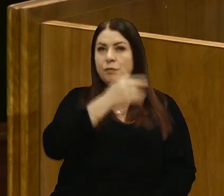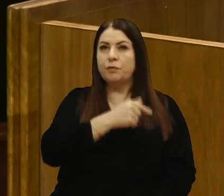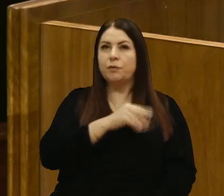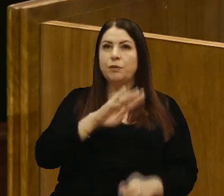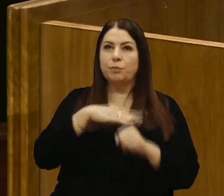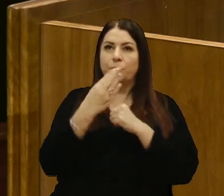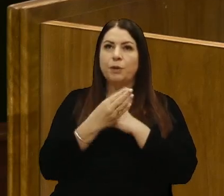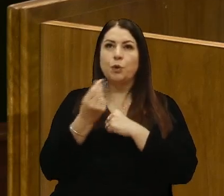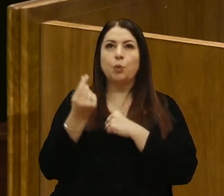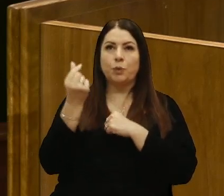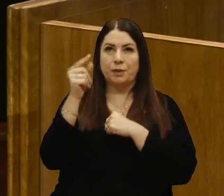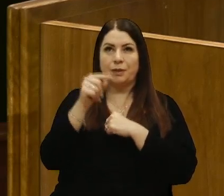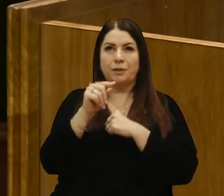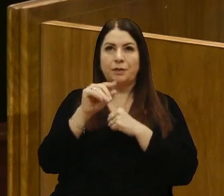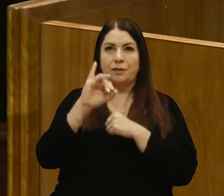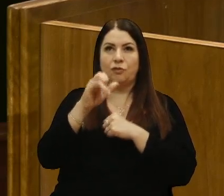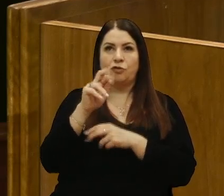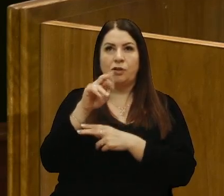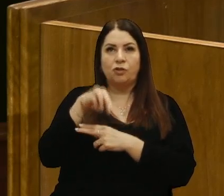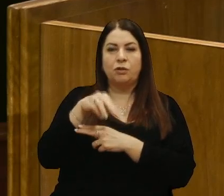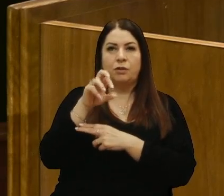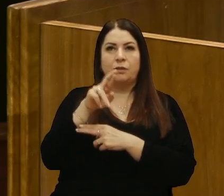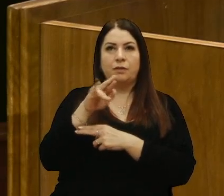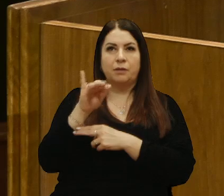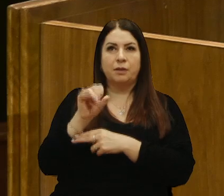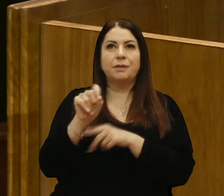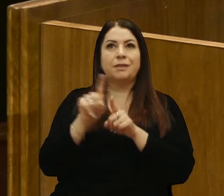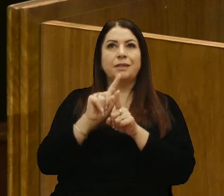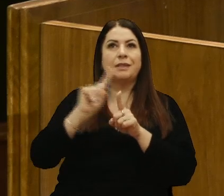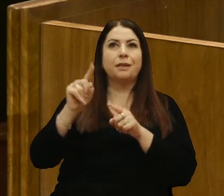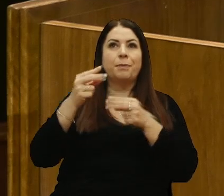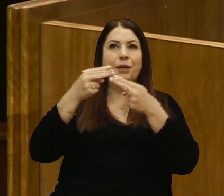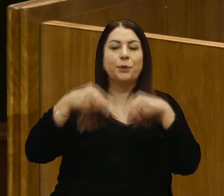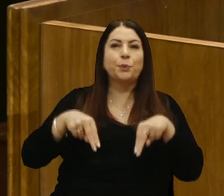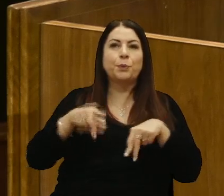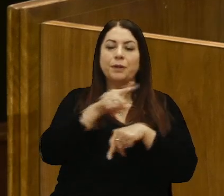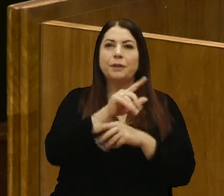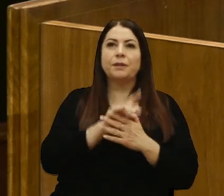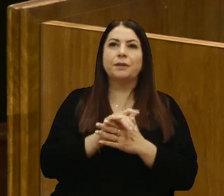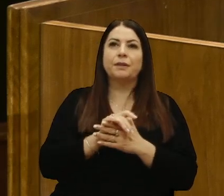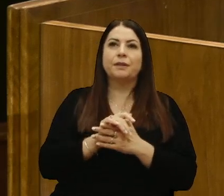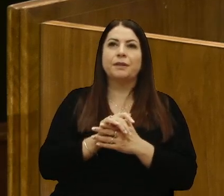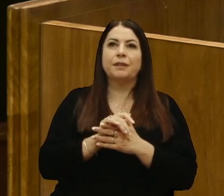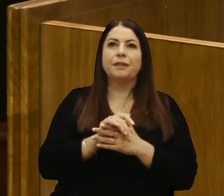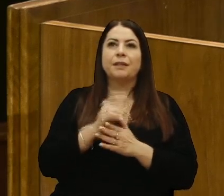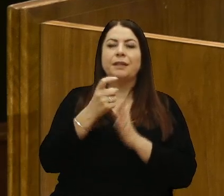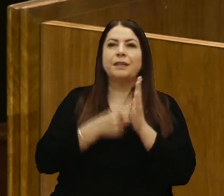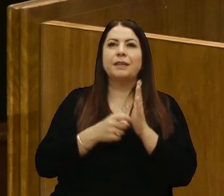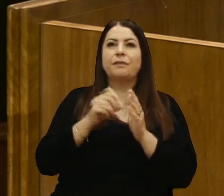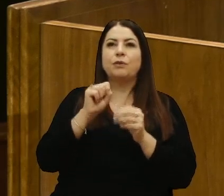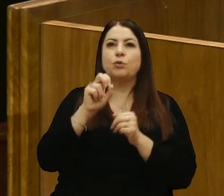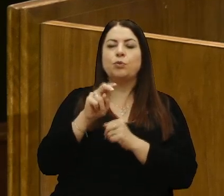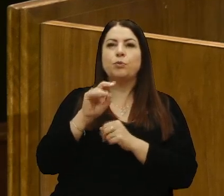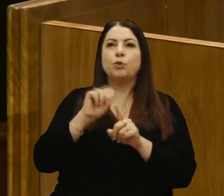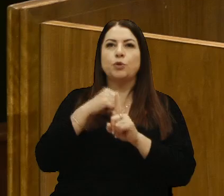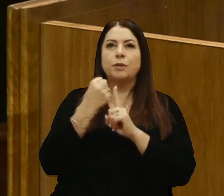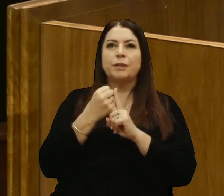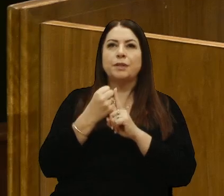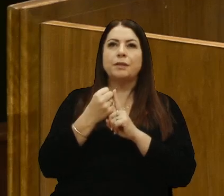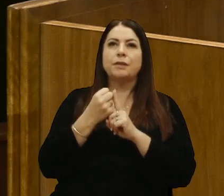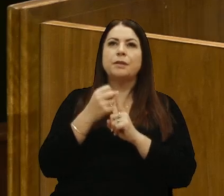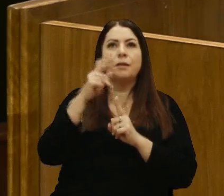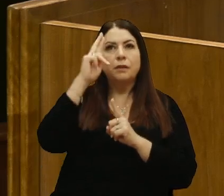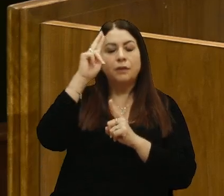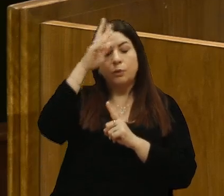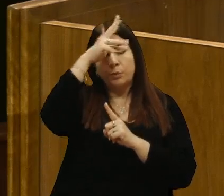bairro Cruzeiro, Jardim dos Reis. Nós estávamos inaugurando a tarifa subsocial no loteamento, e o